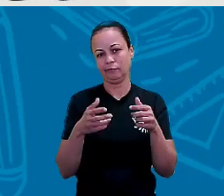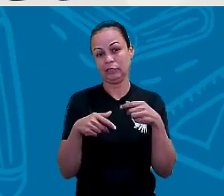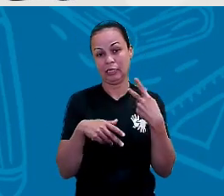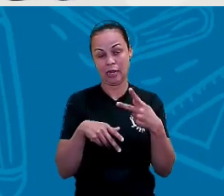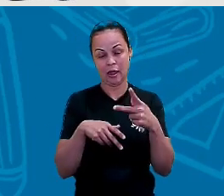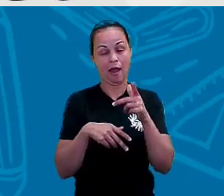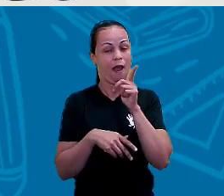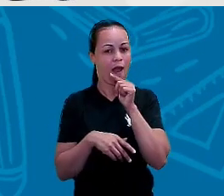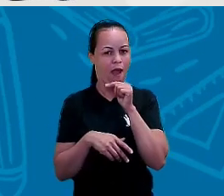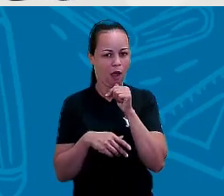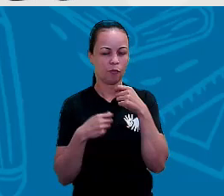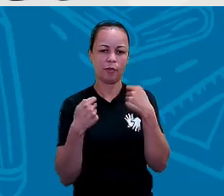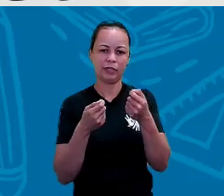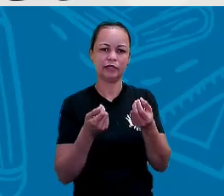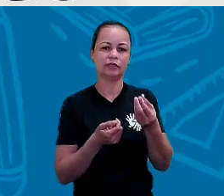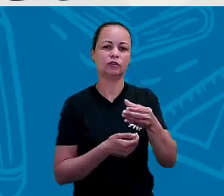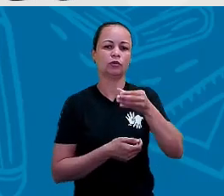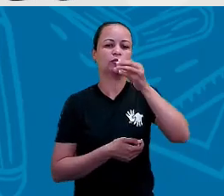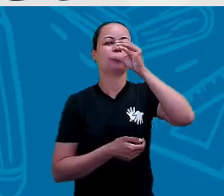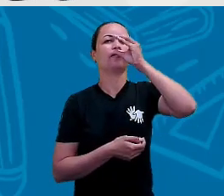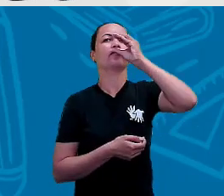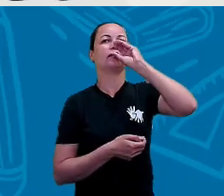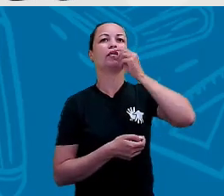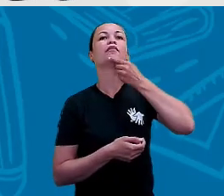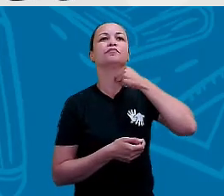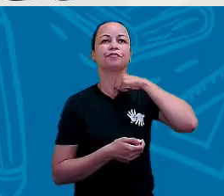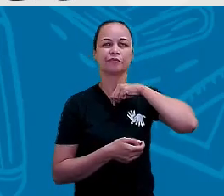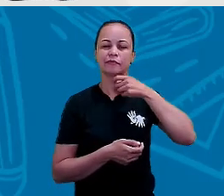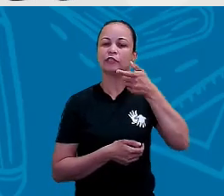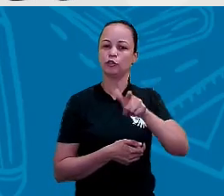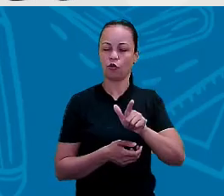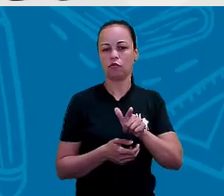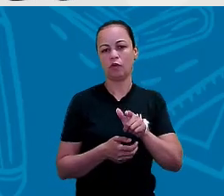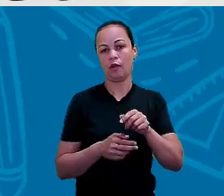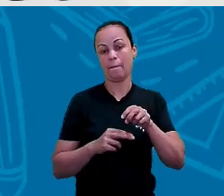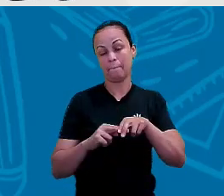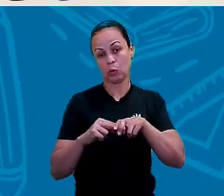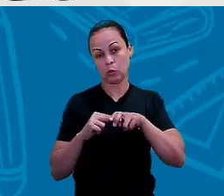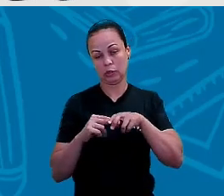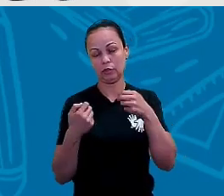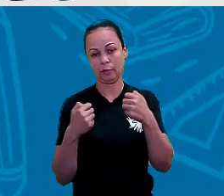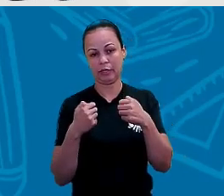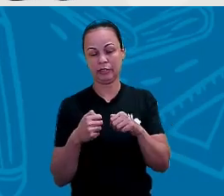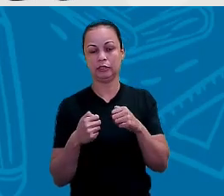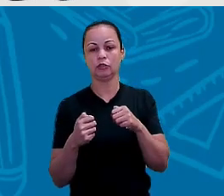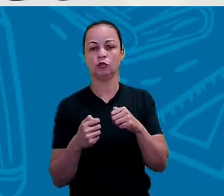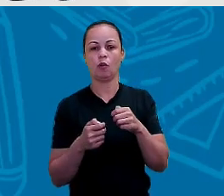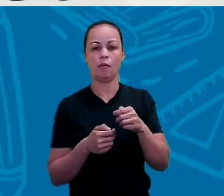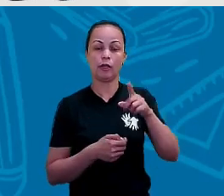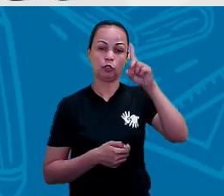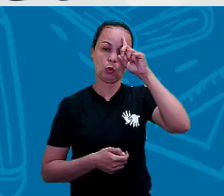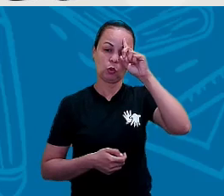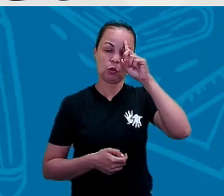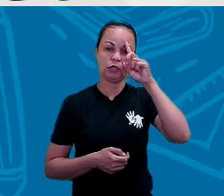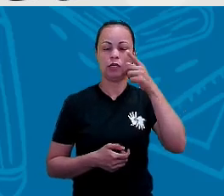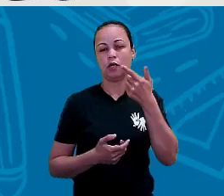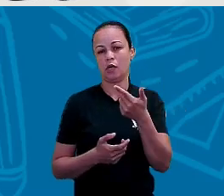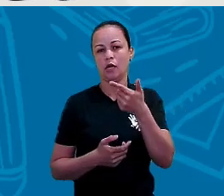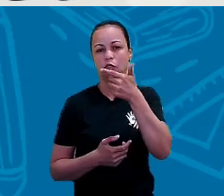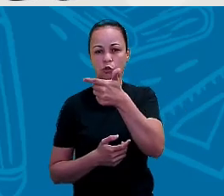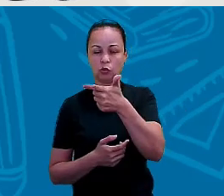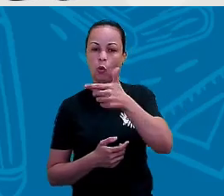ela precisa ser reposta. Por isso que a gente tem que tomar em média 2 litros de água por dia, tá